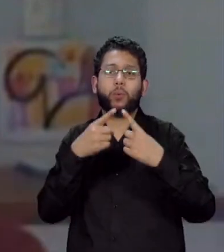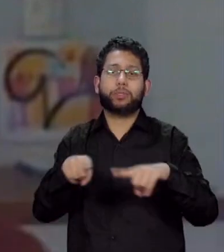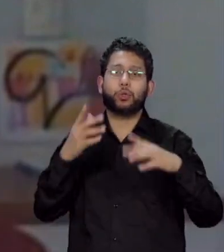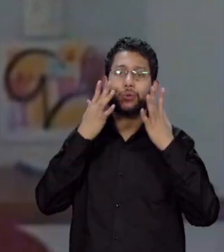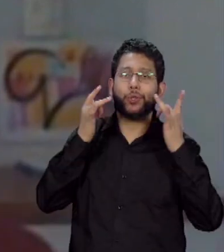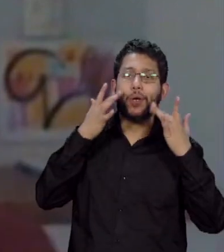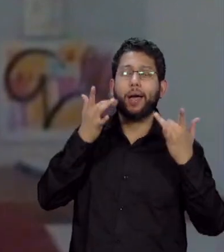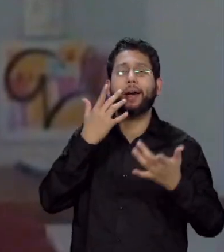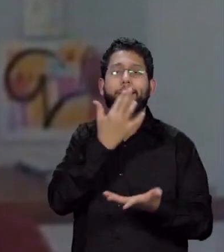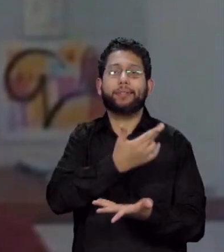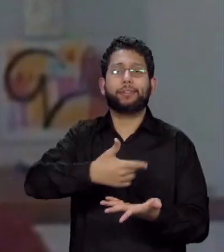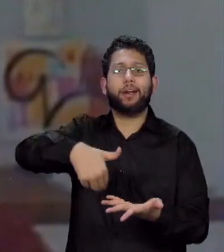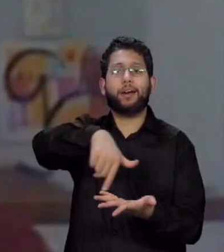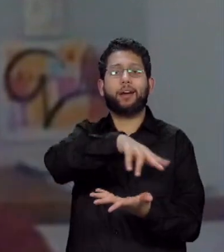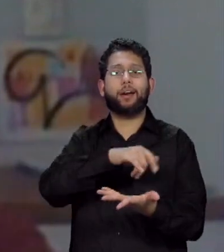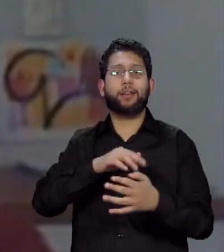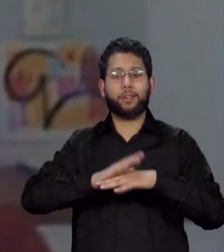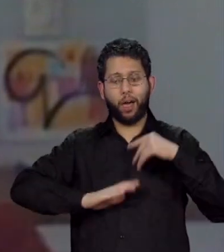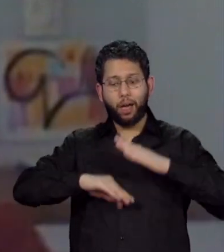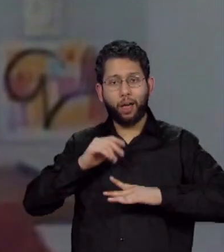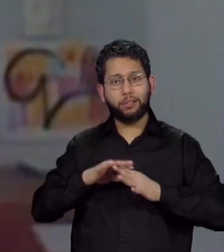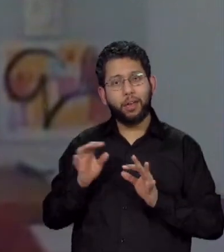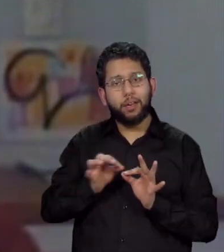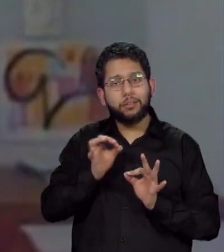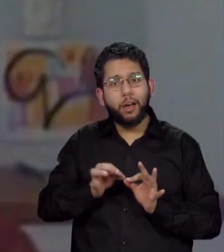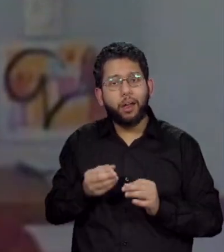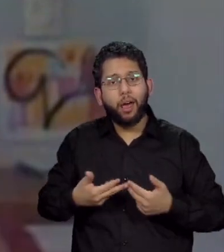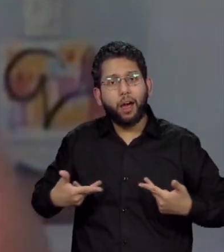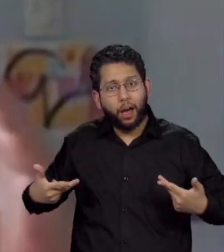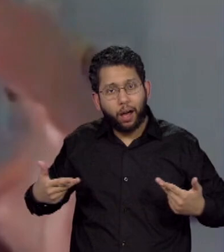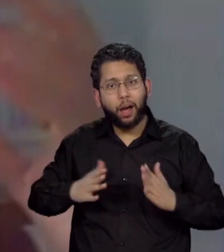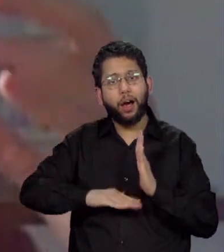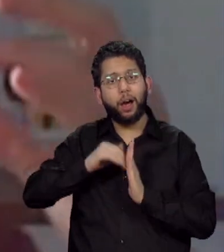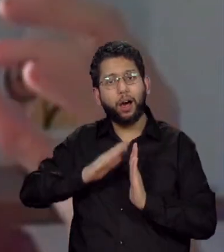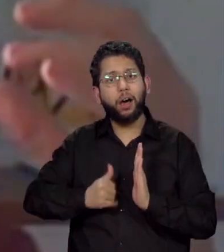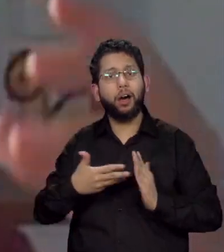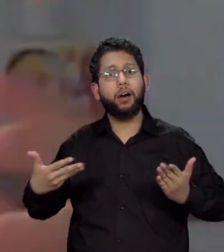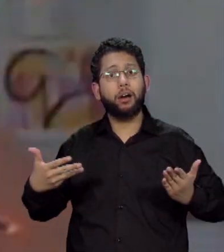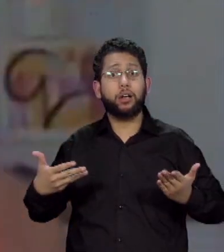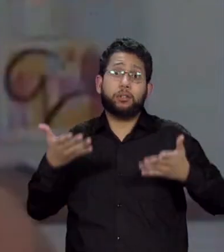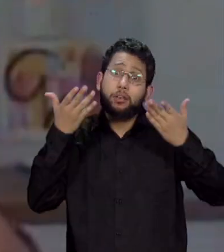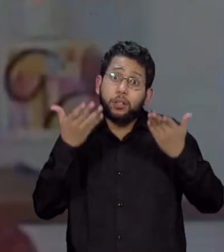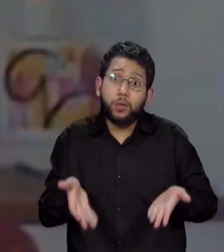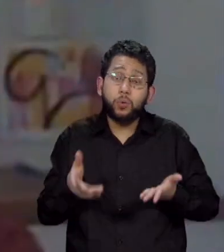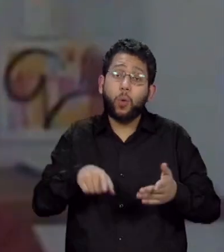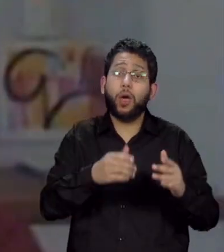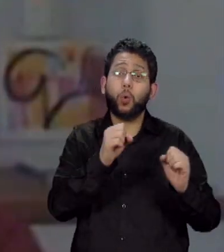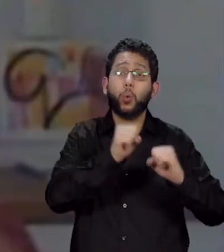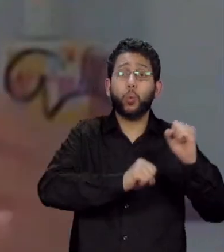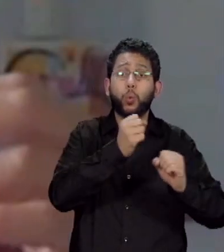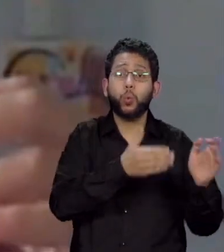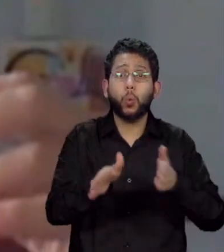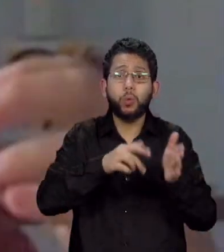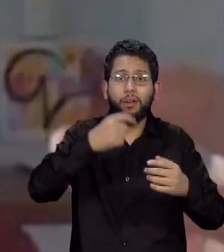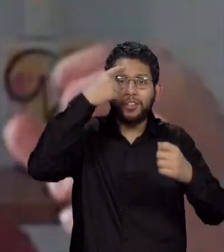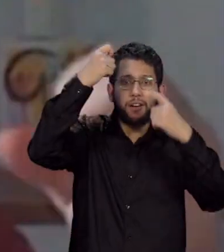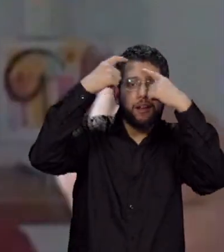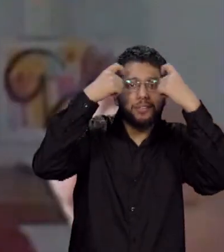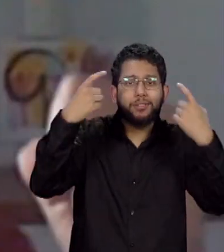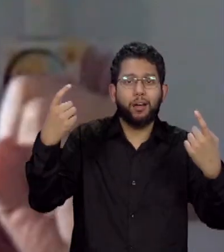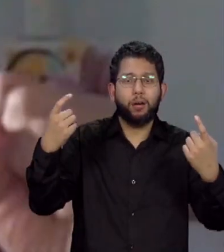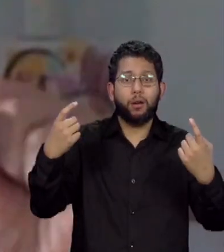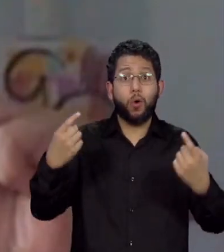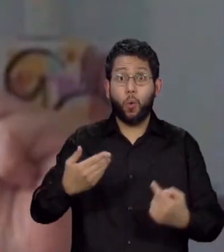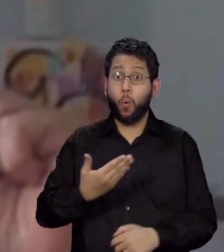dança, enfim, o artesanato. Então, esse grande escopo das indústrias criativas, que era esse universo que o